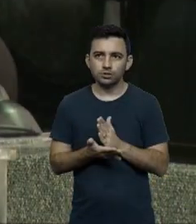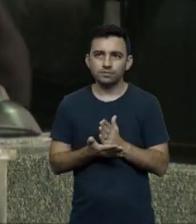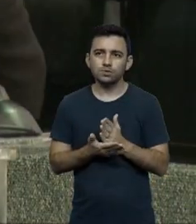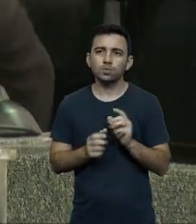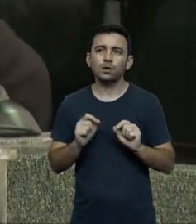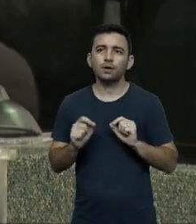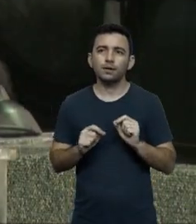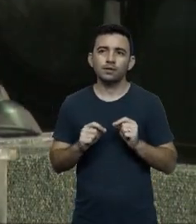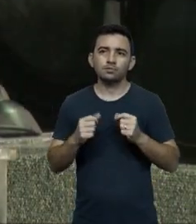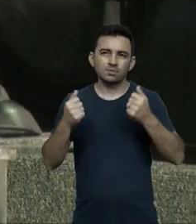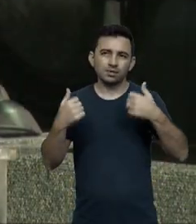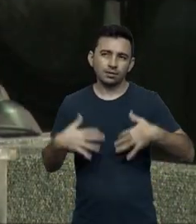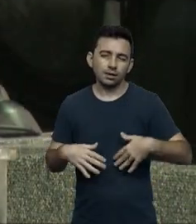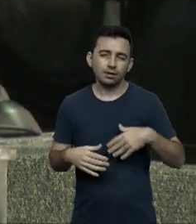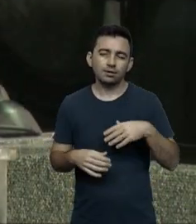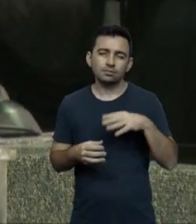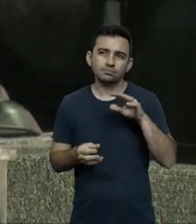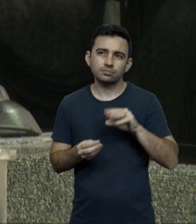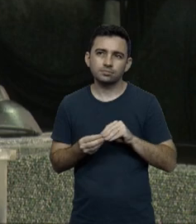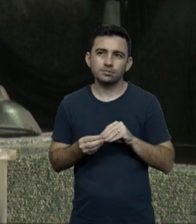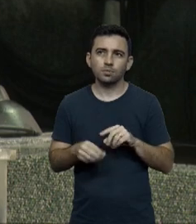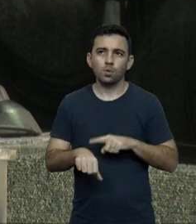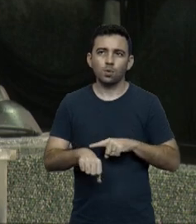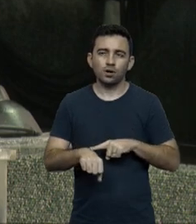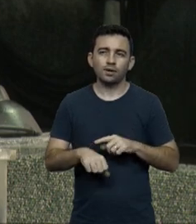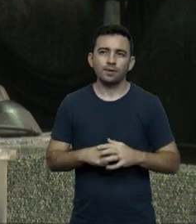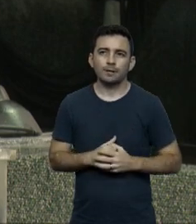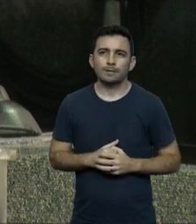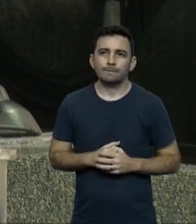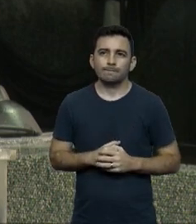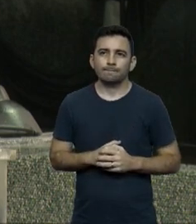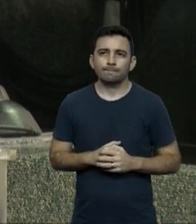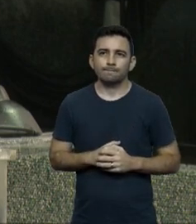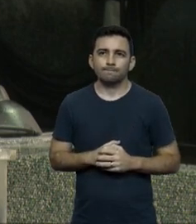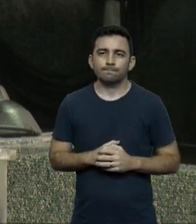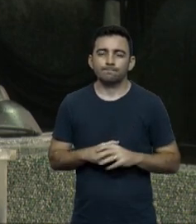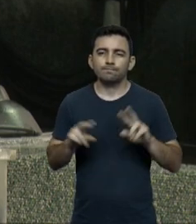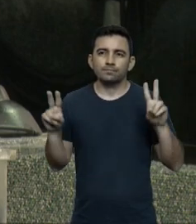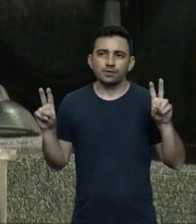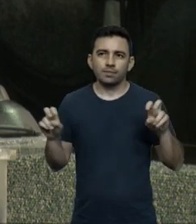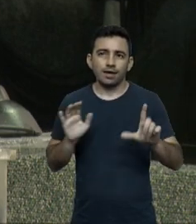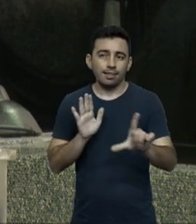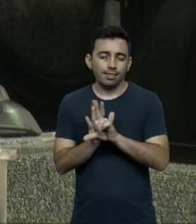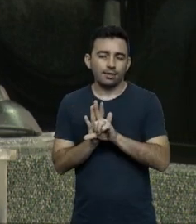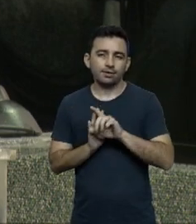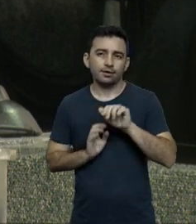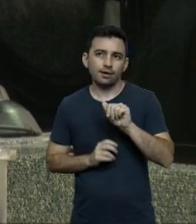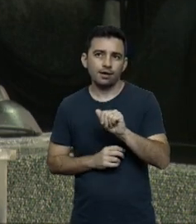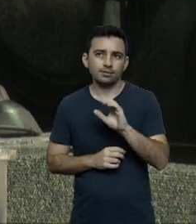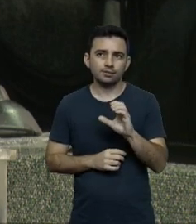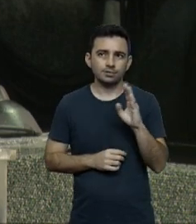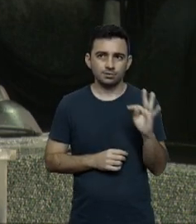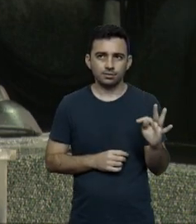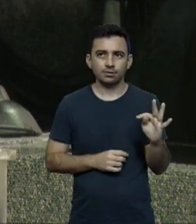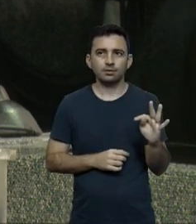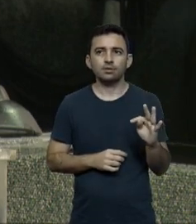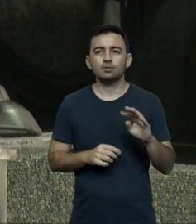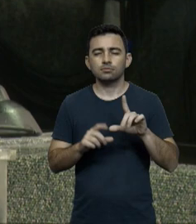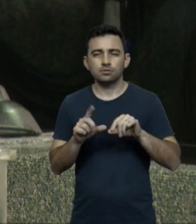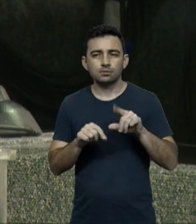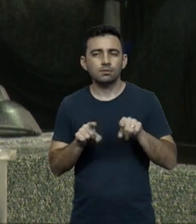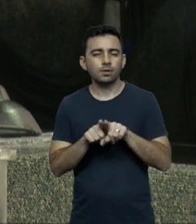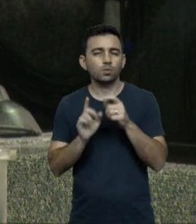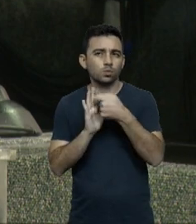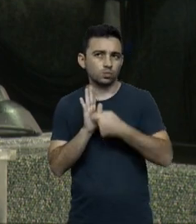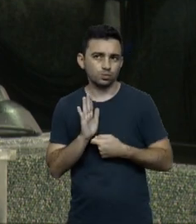repetindo Mas você em breve pelo pelo a hora é pela questão da lei do Act A questão do processo seletivo e a questão de concurso